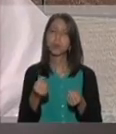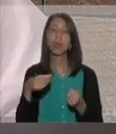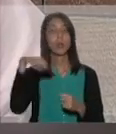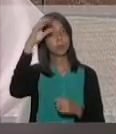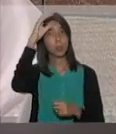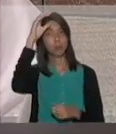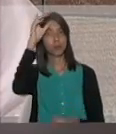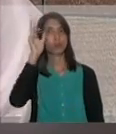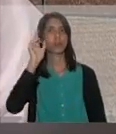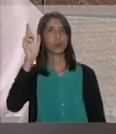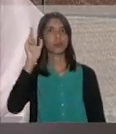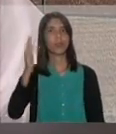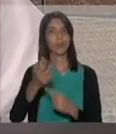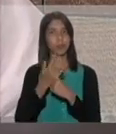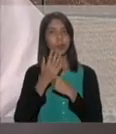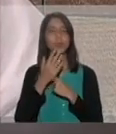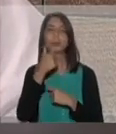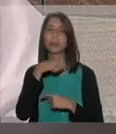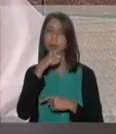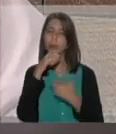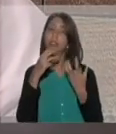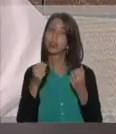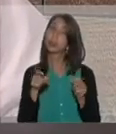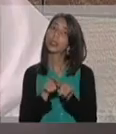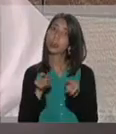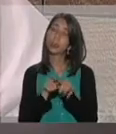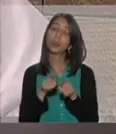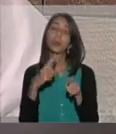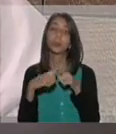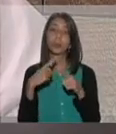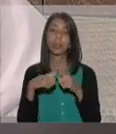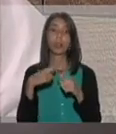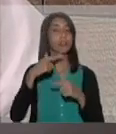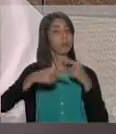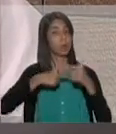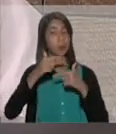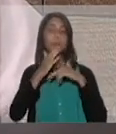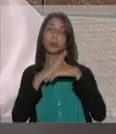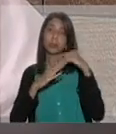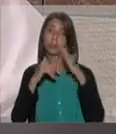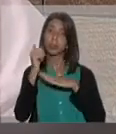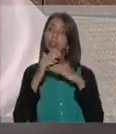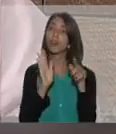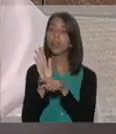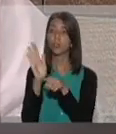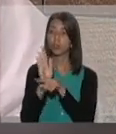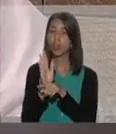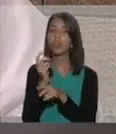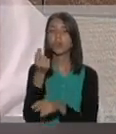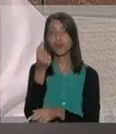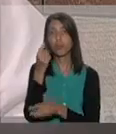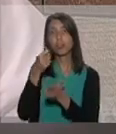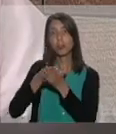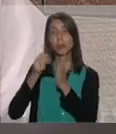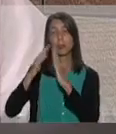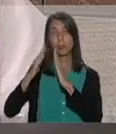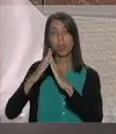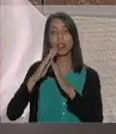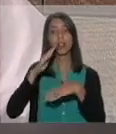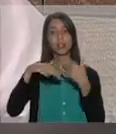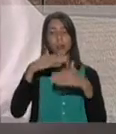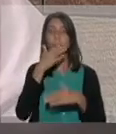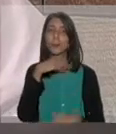pai acatou, minha tia foi responsável, minha mãe também acatou, porque afinal de contas também era um trabalho profissional que